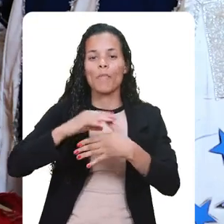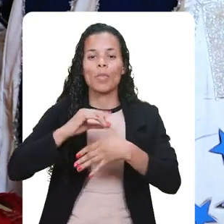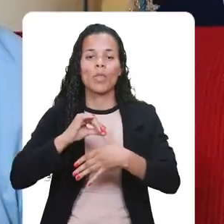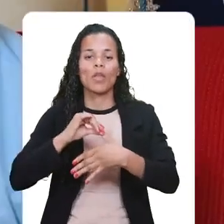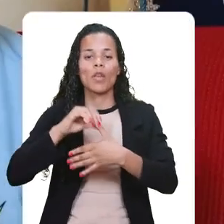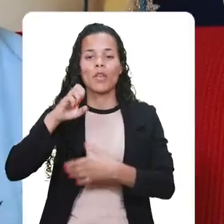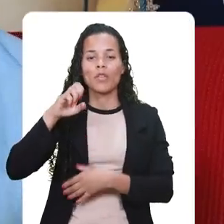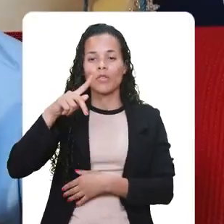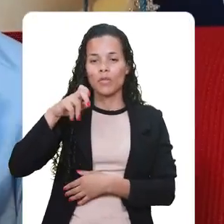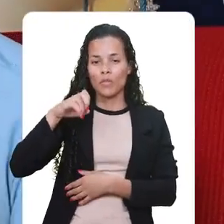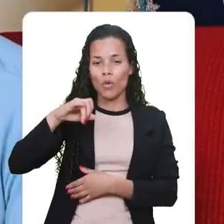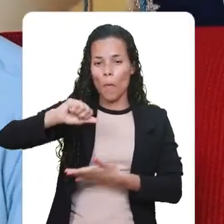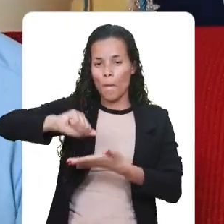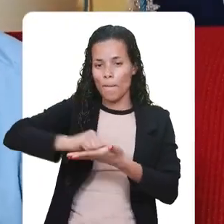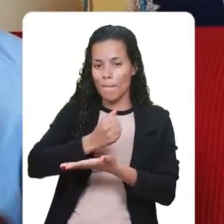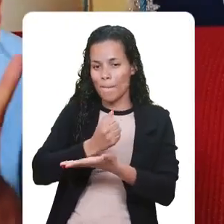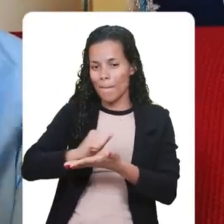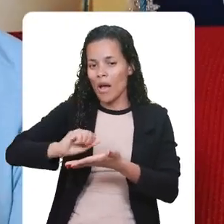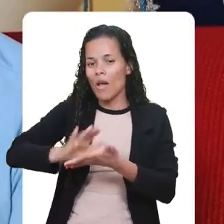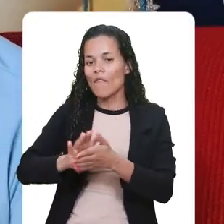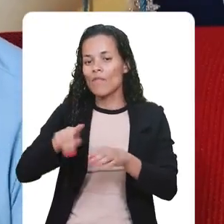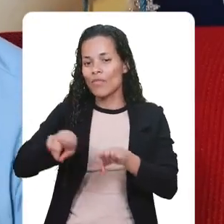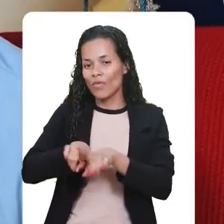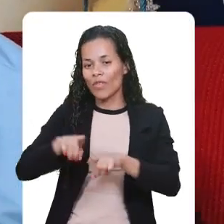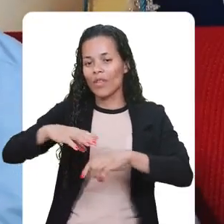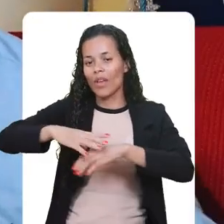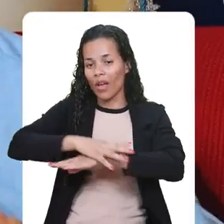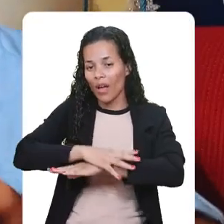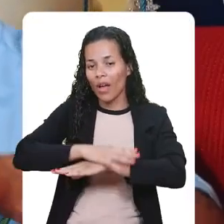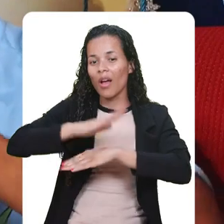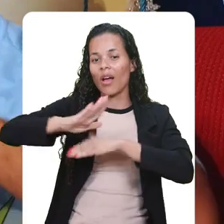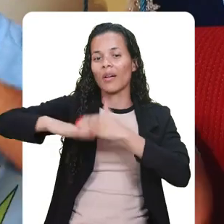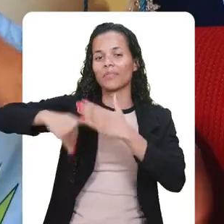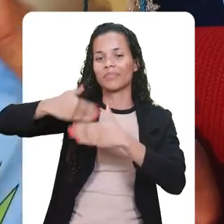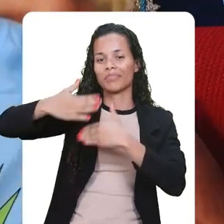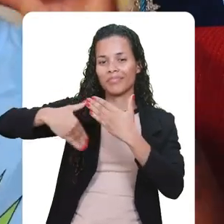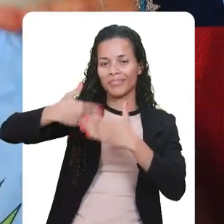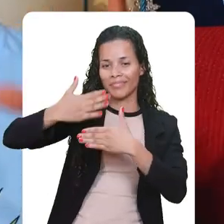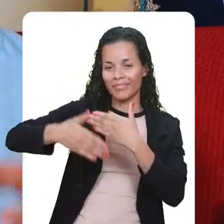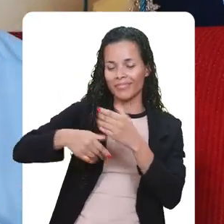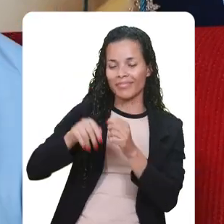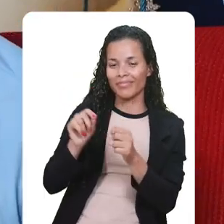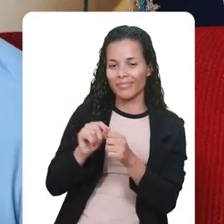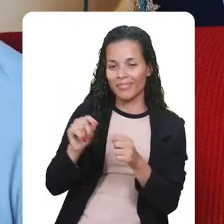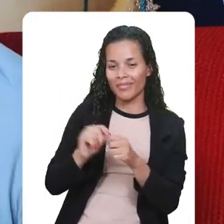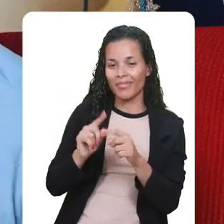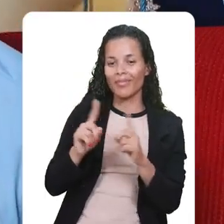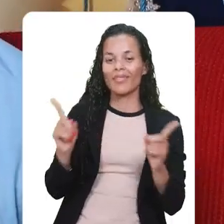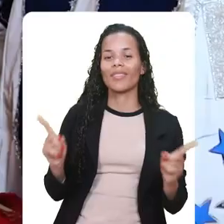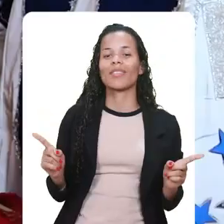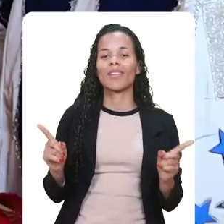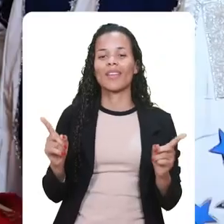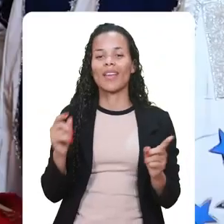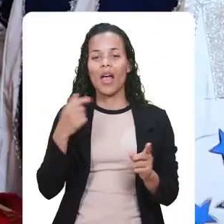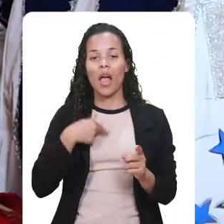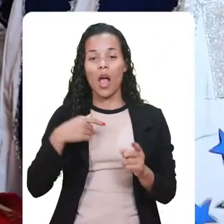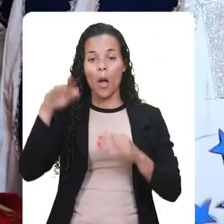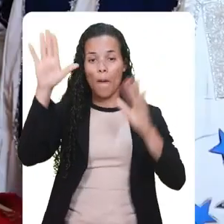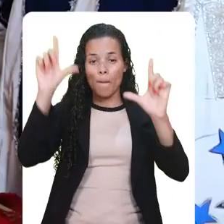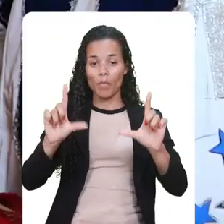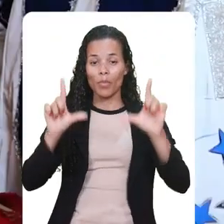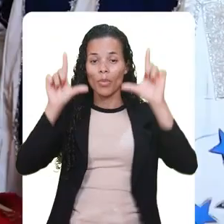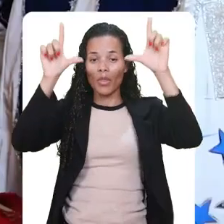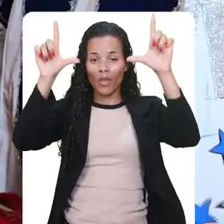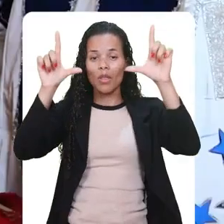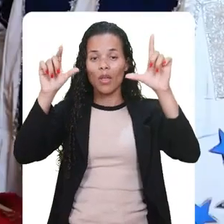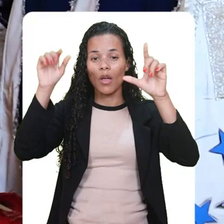sapato, espuma, ferro, torçal. Ele tem todo um processo para ser feito. Mas a questão